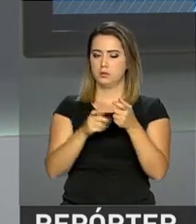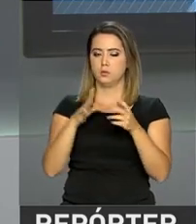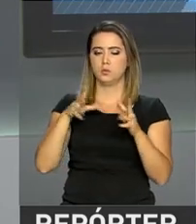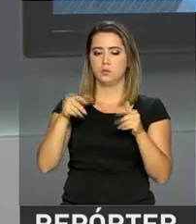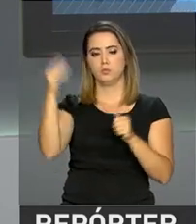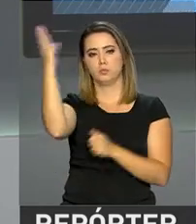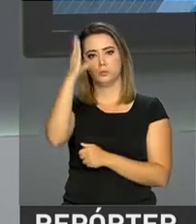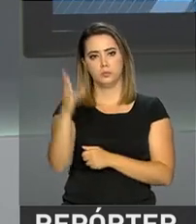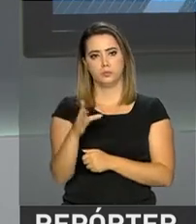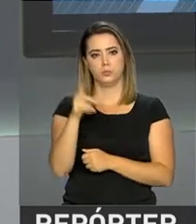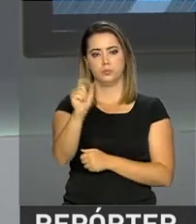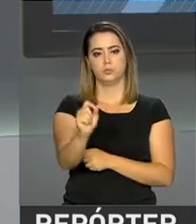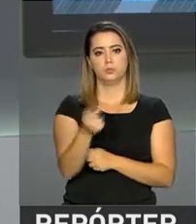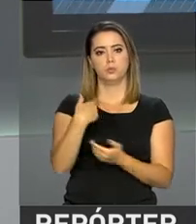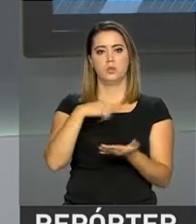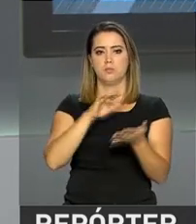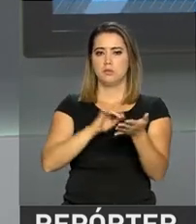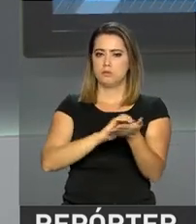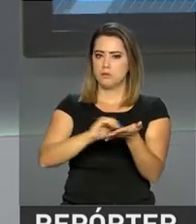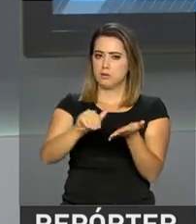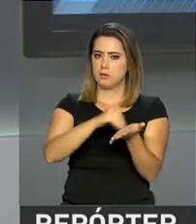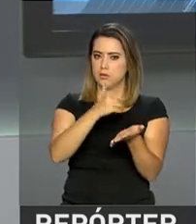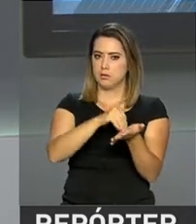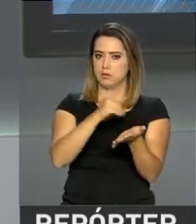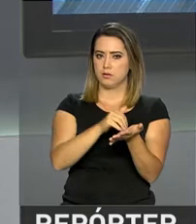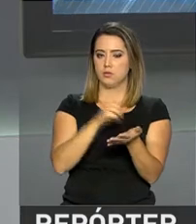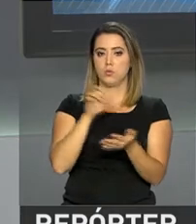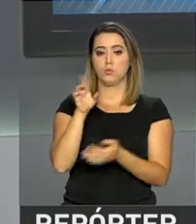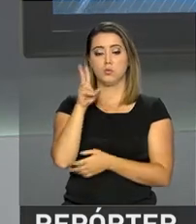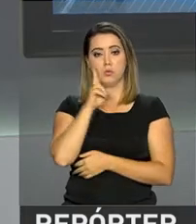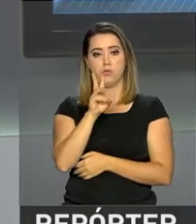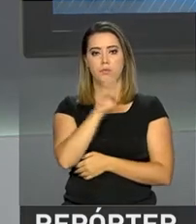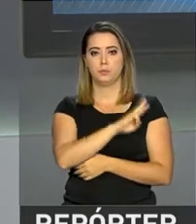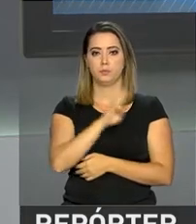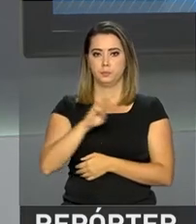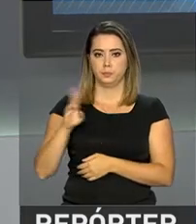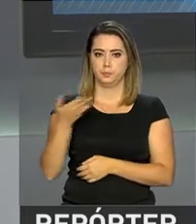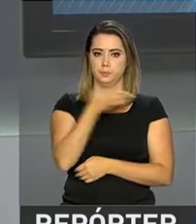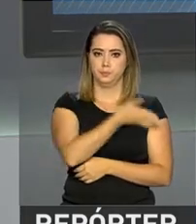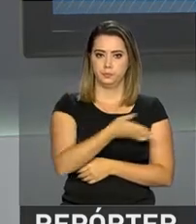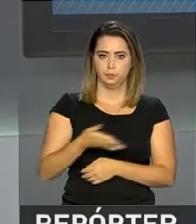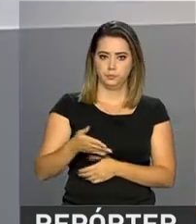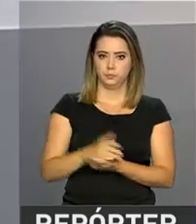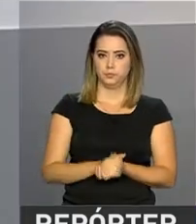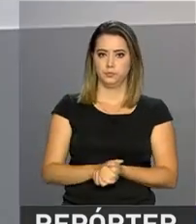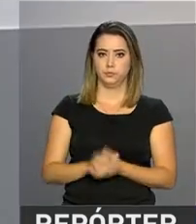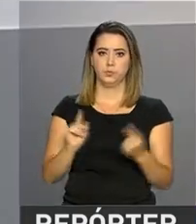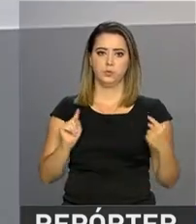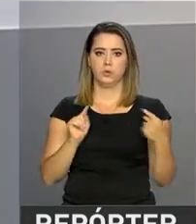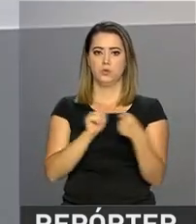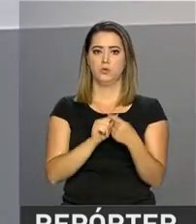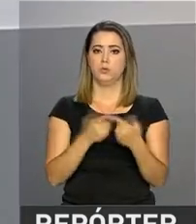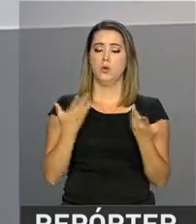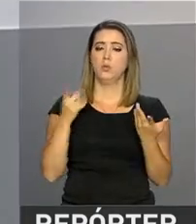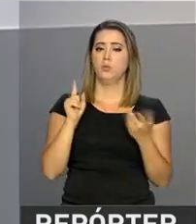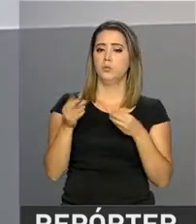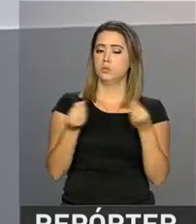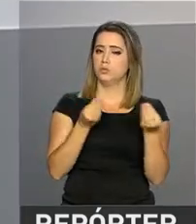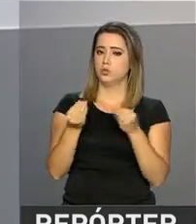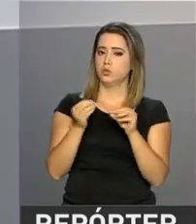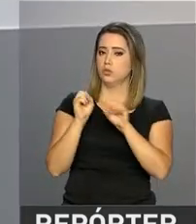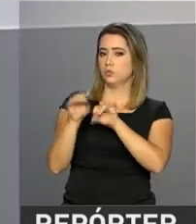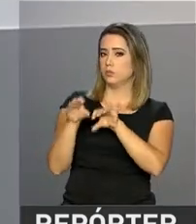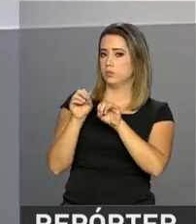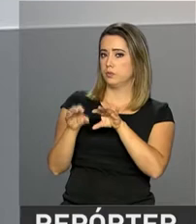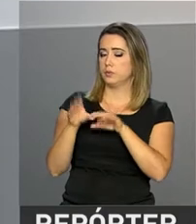Escala no Brasil. Para se cadastrar, basta entrar no link disponível no portal do Ministério da Saúde. O objetivo é orientar os